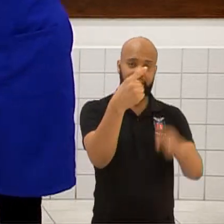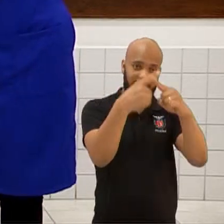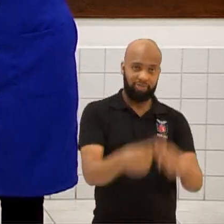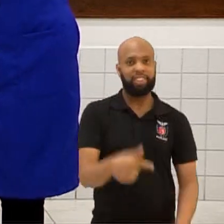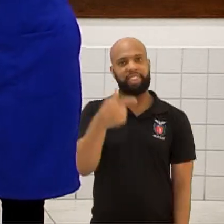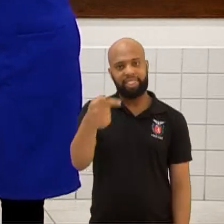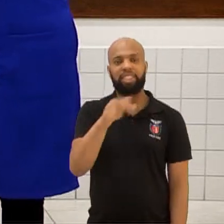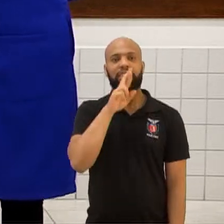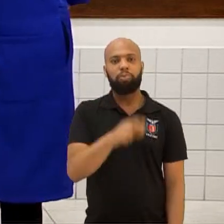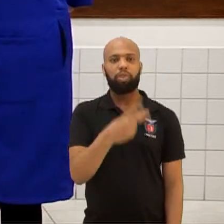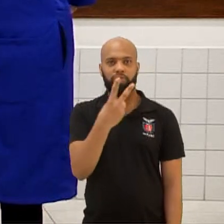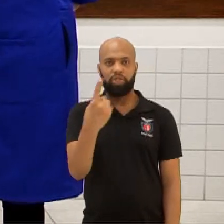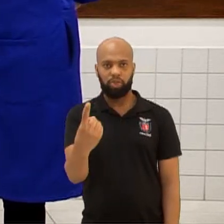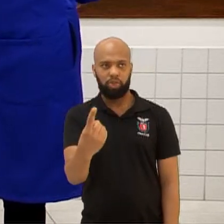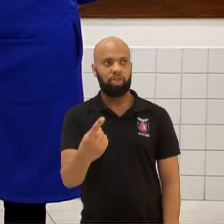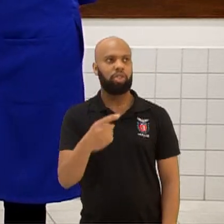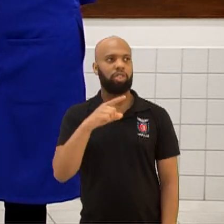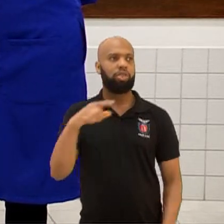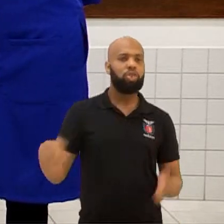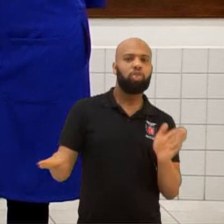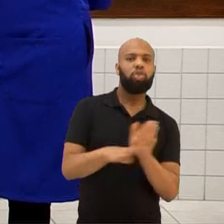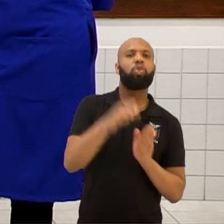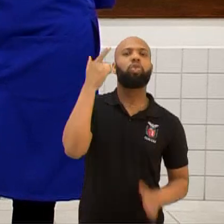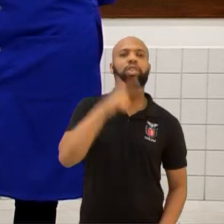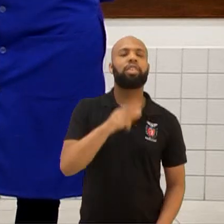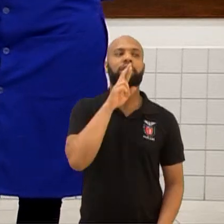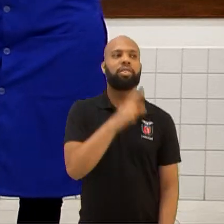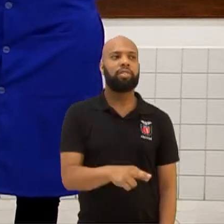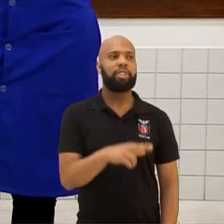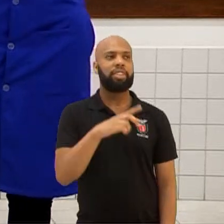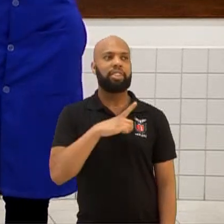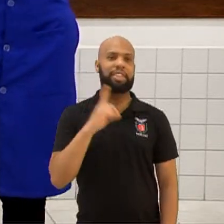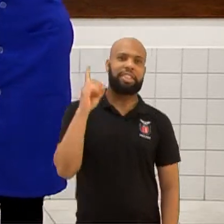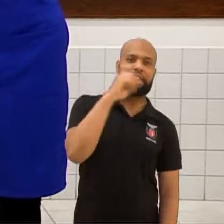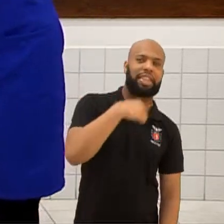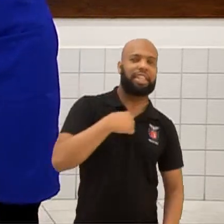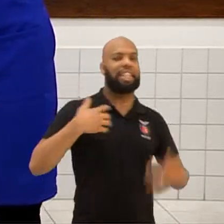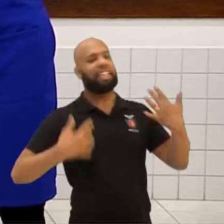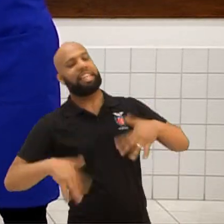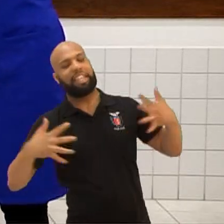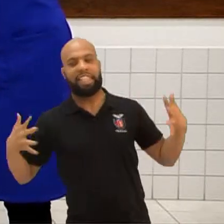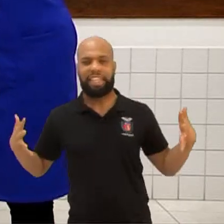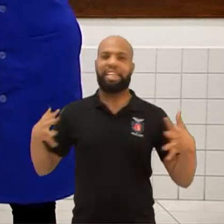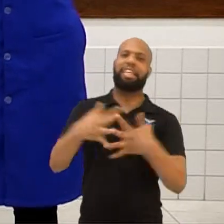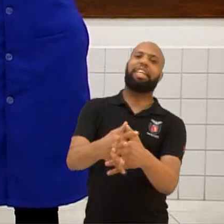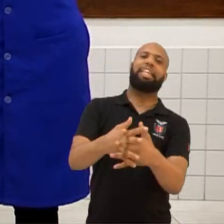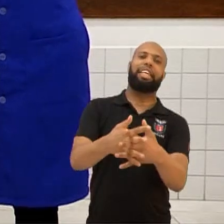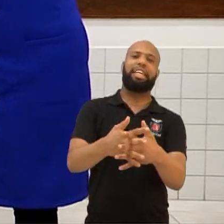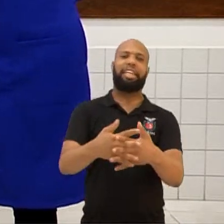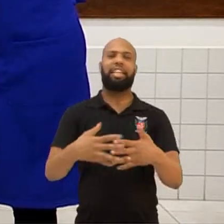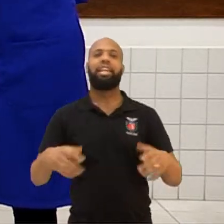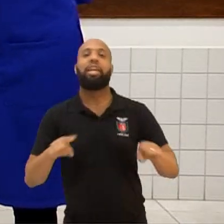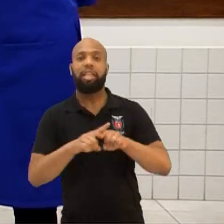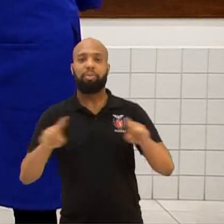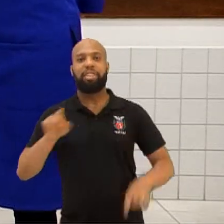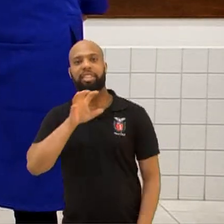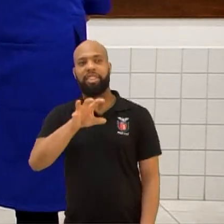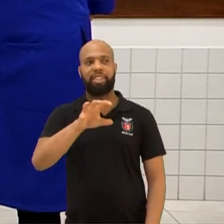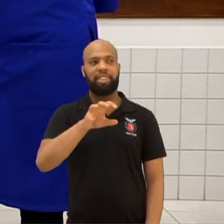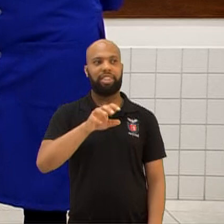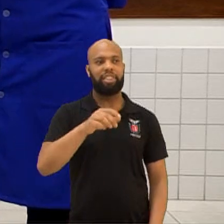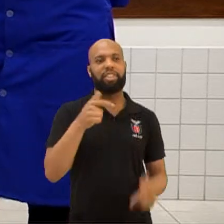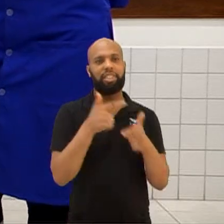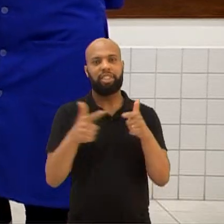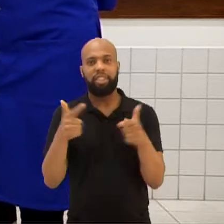7... 21. Chego no mesmo resultado, né? É um pouquinho complexo, até eu me confundi um pouco na fala aqui, mas